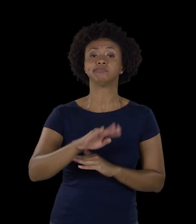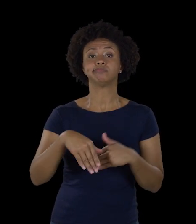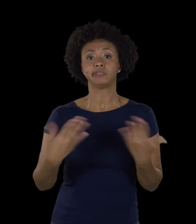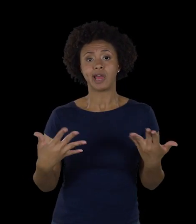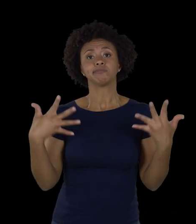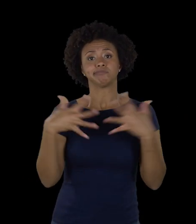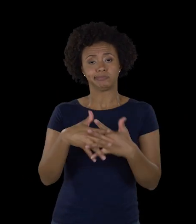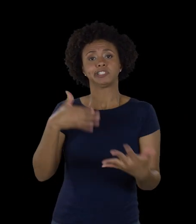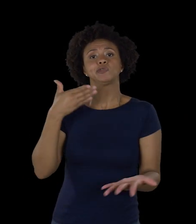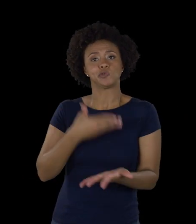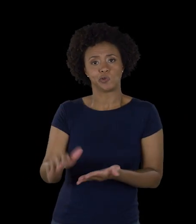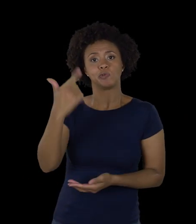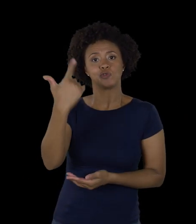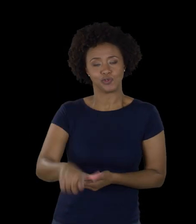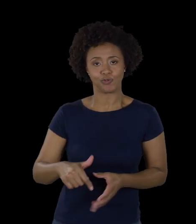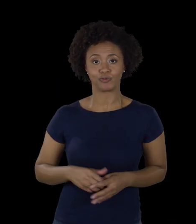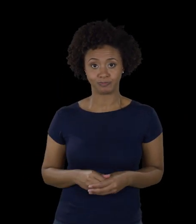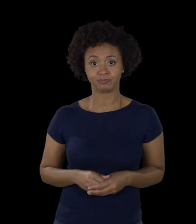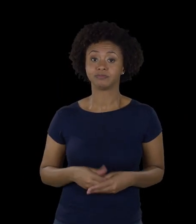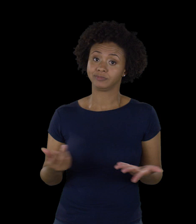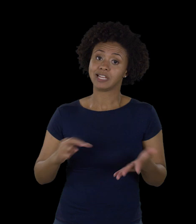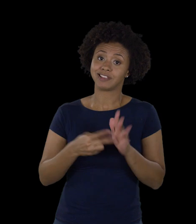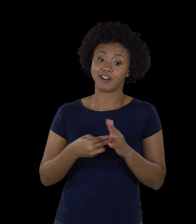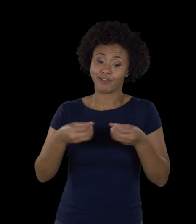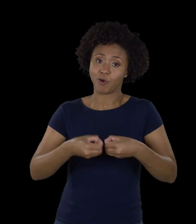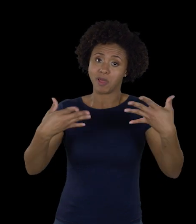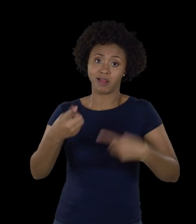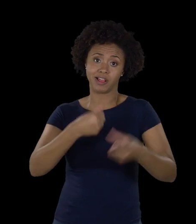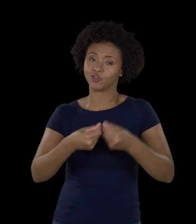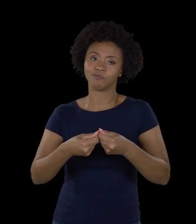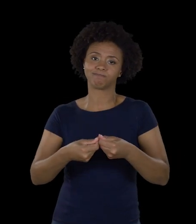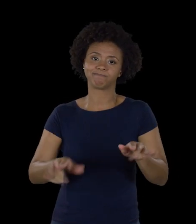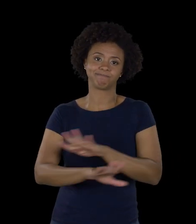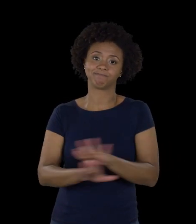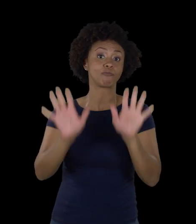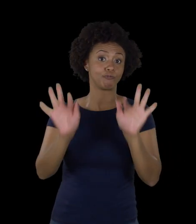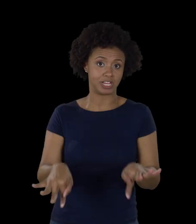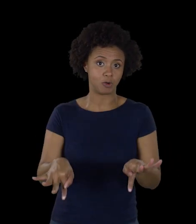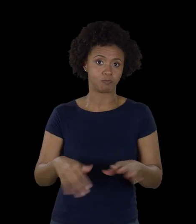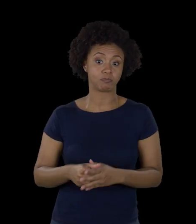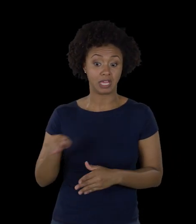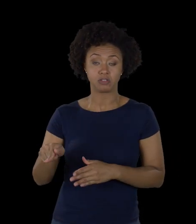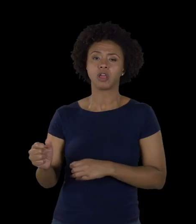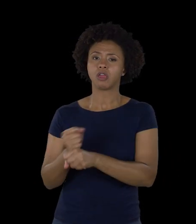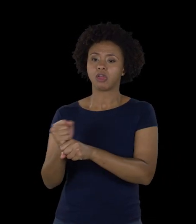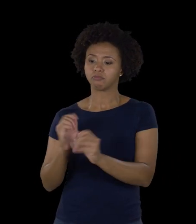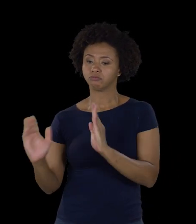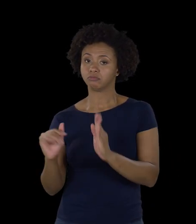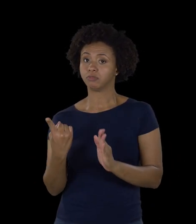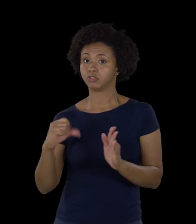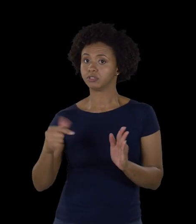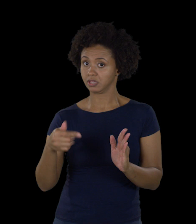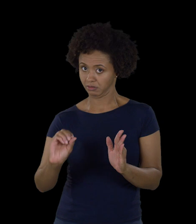fim. Classifica-se como o fim do milagre econômico, na década de 1970.